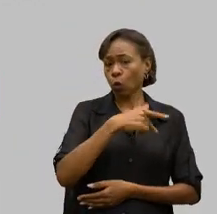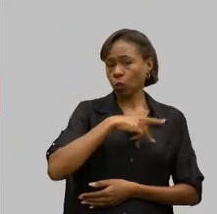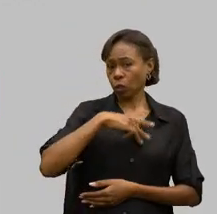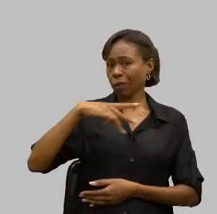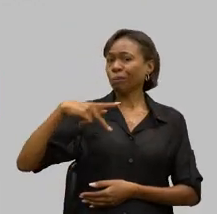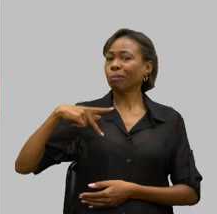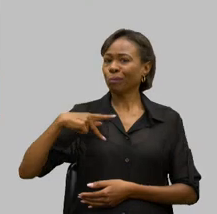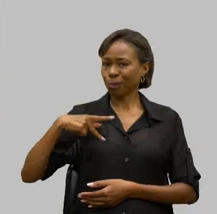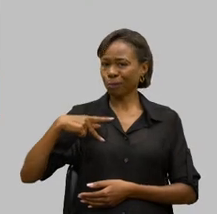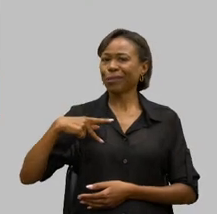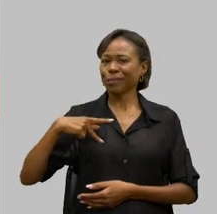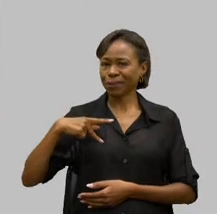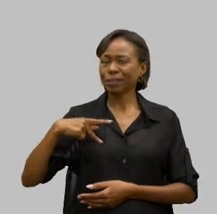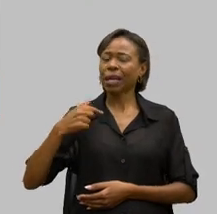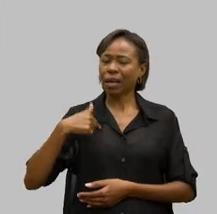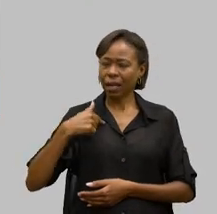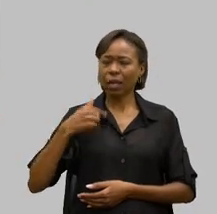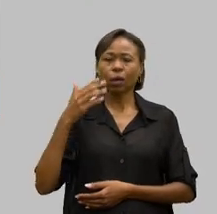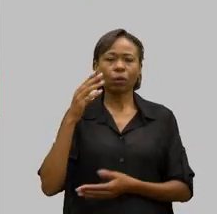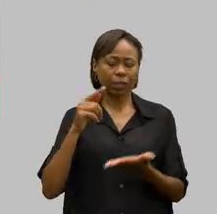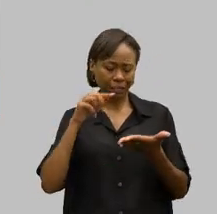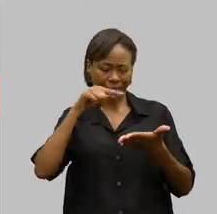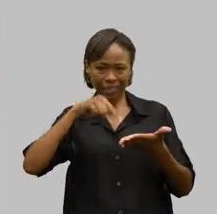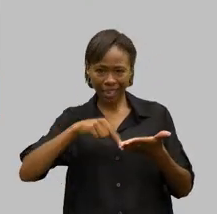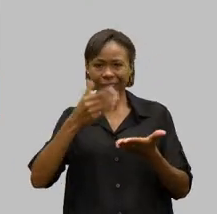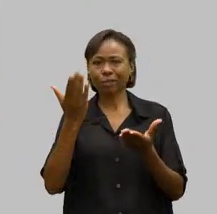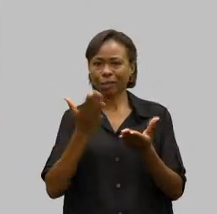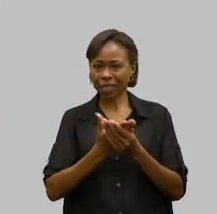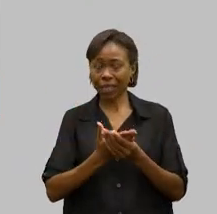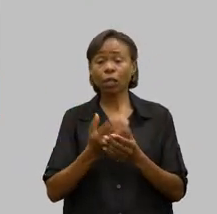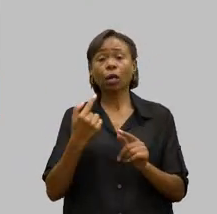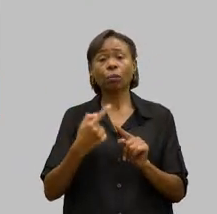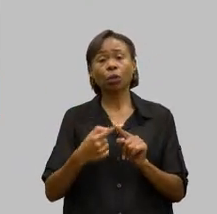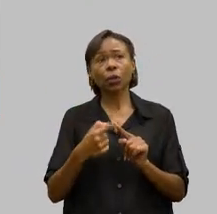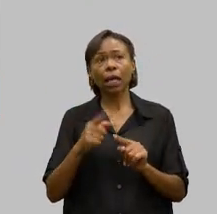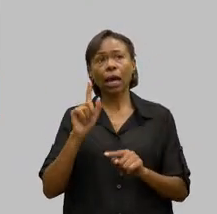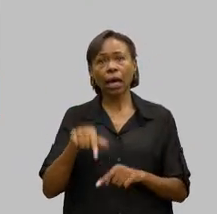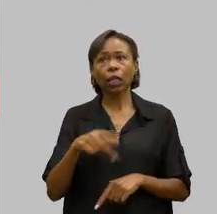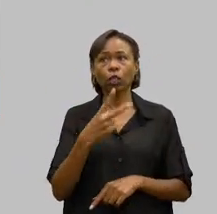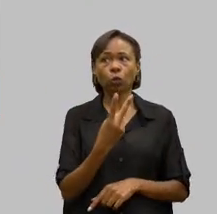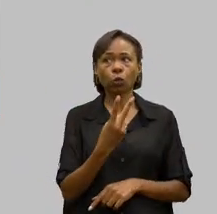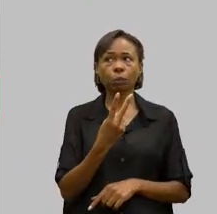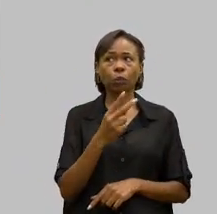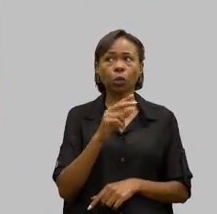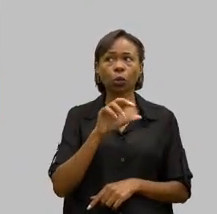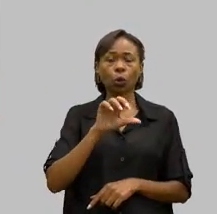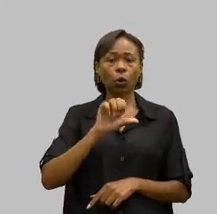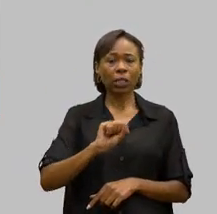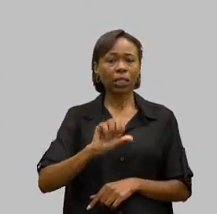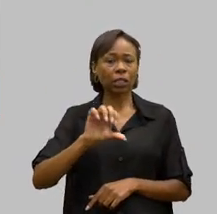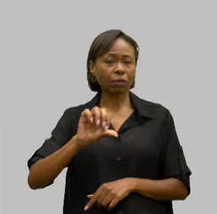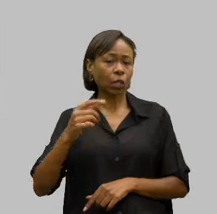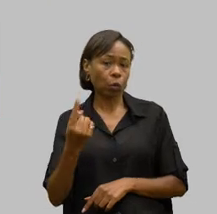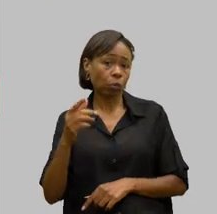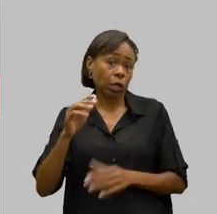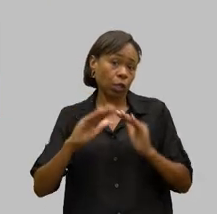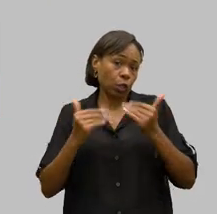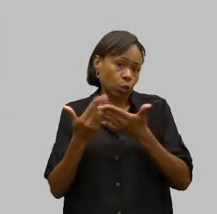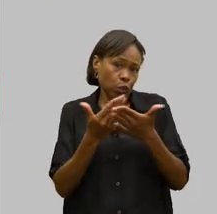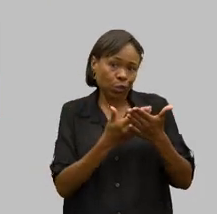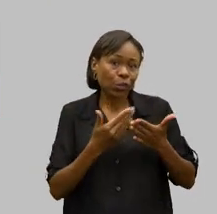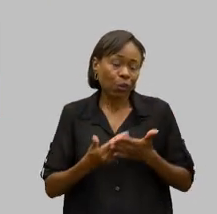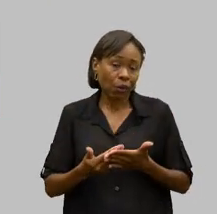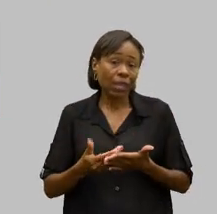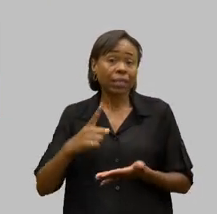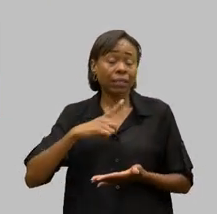tenho a vista do processo aqui, que a cobertura é em 2.191 escolas. Então, a gente tem um número expressivo